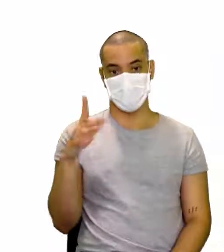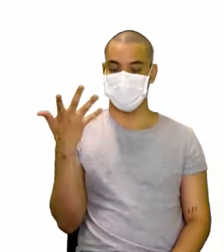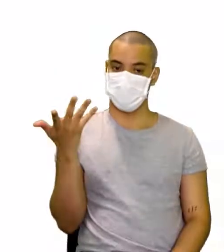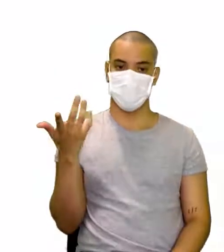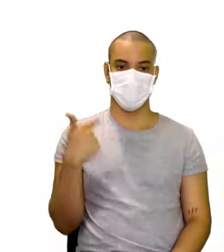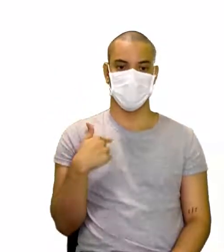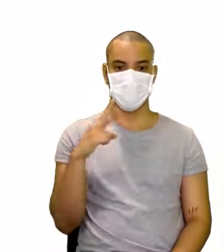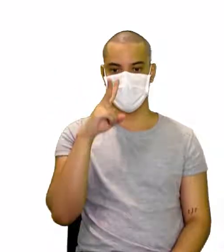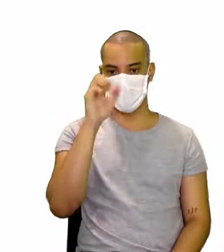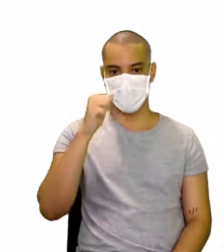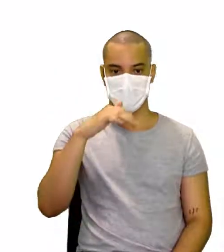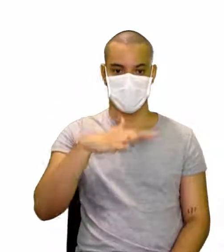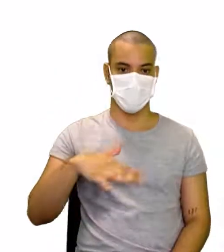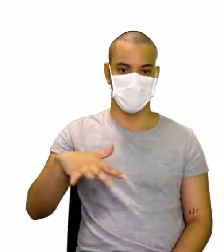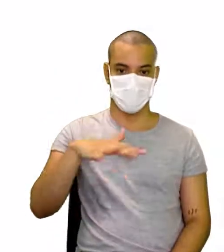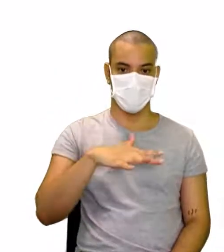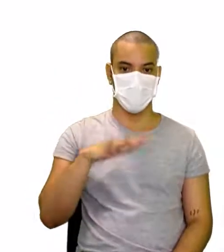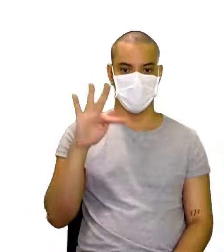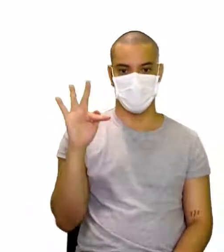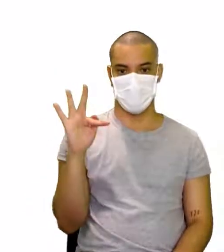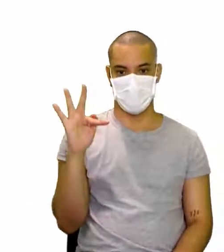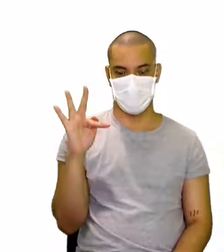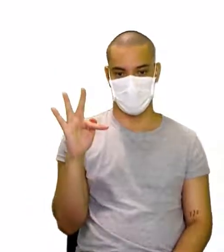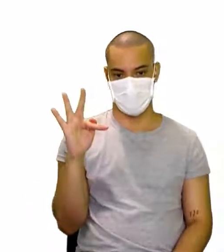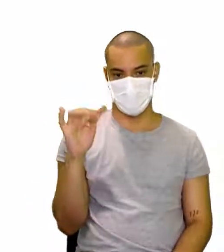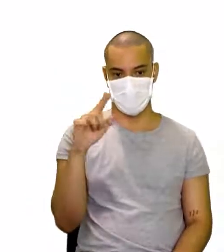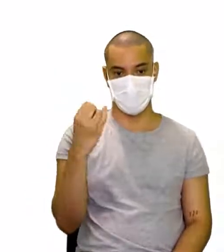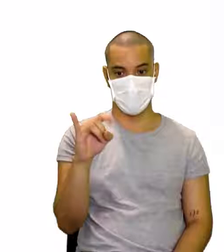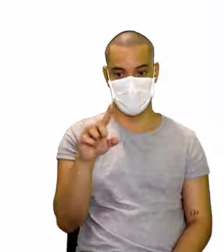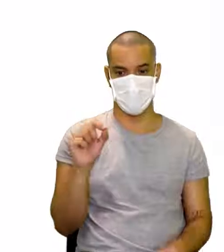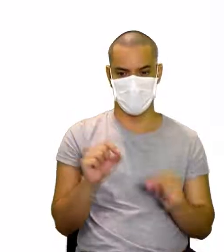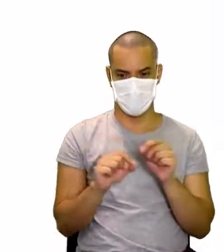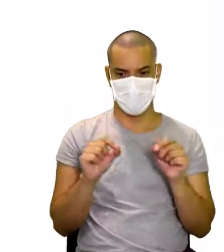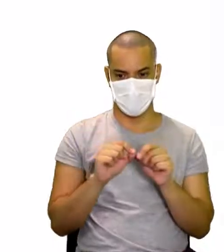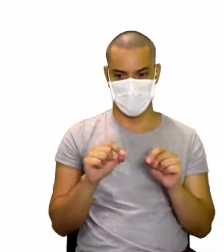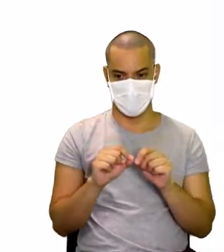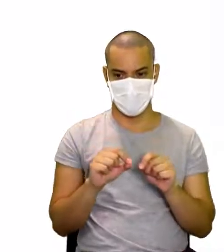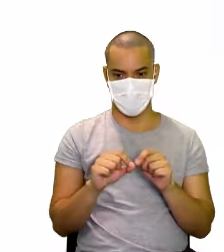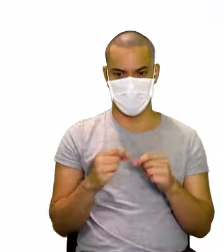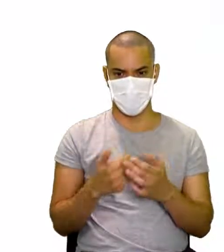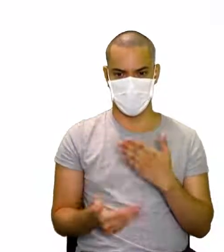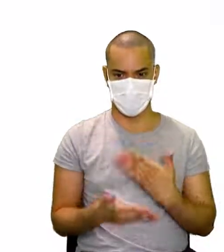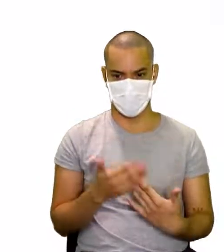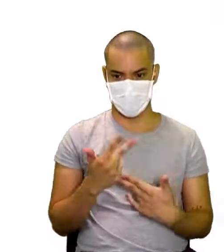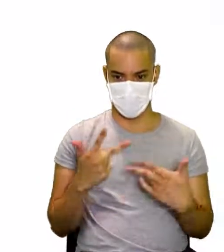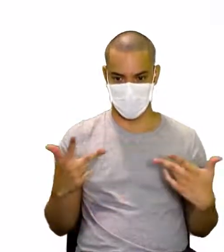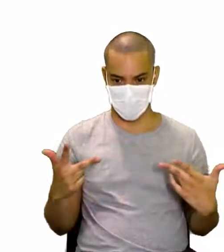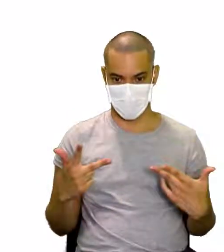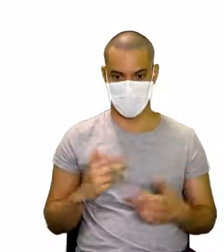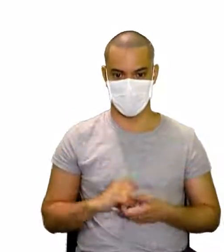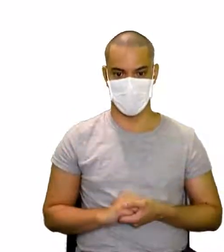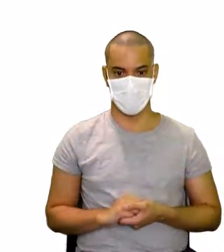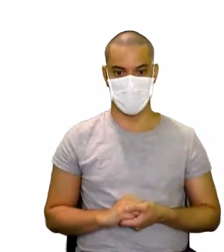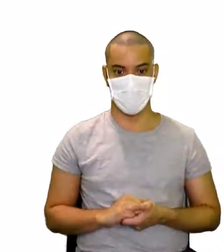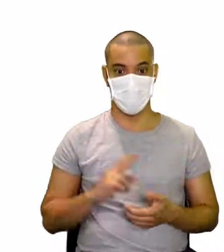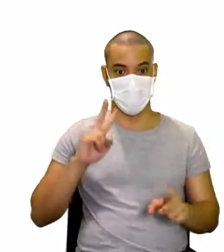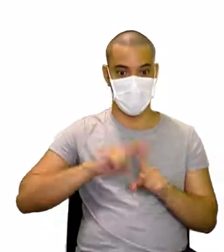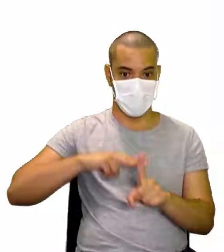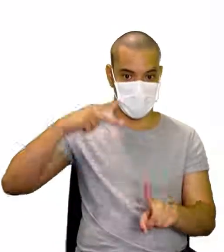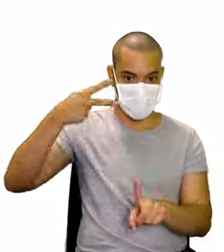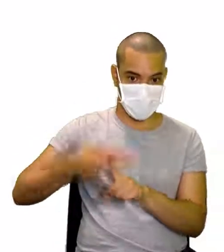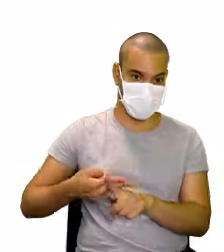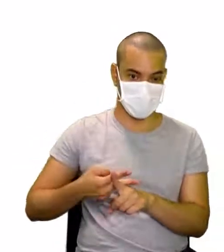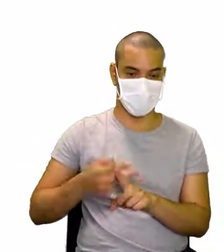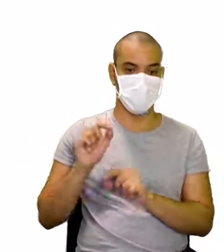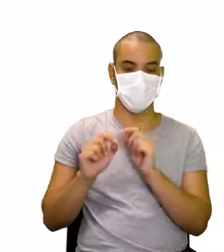força de interação aqui, olha só, é F. Se você, por exemplo, dobra essa distância, o que